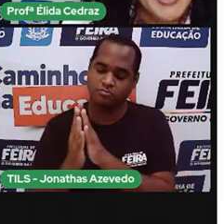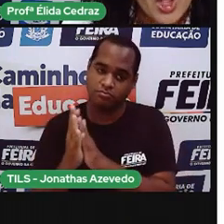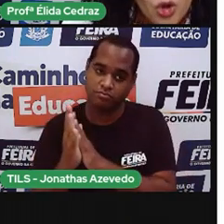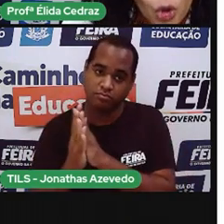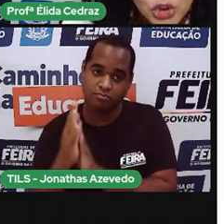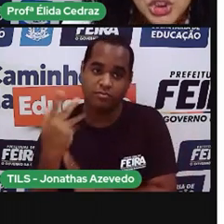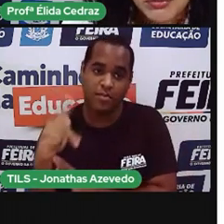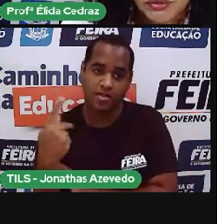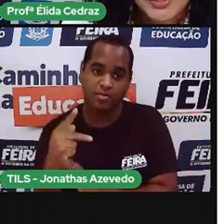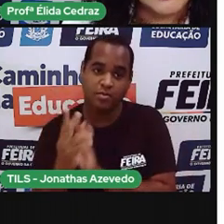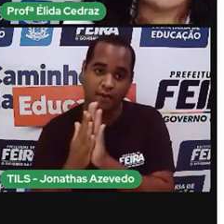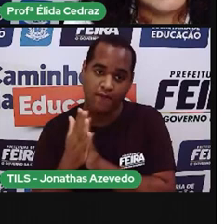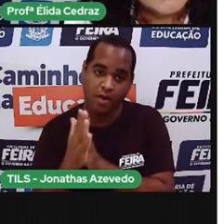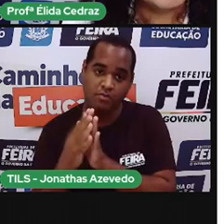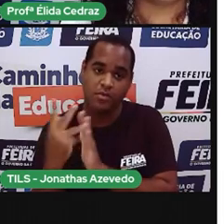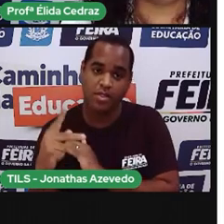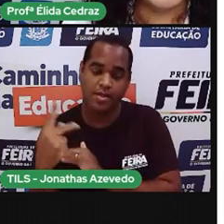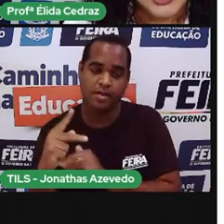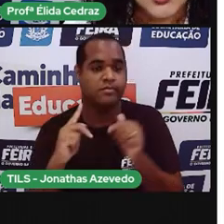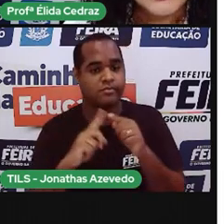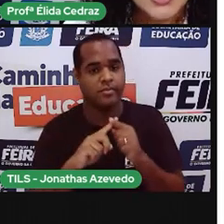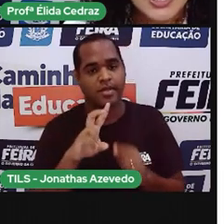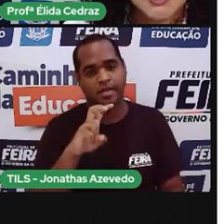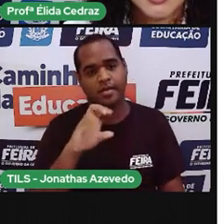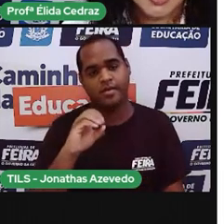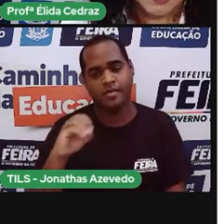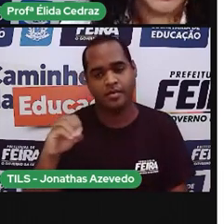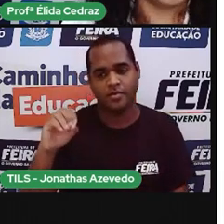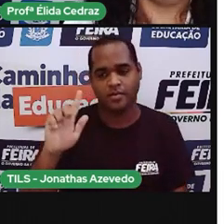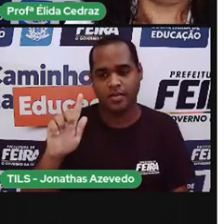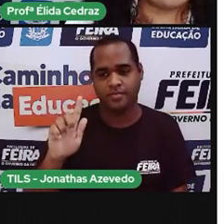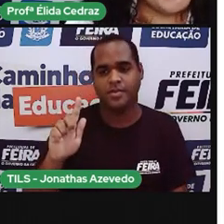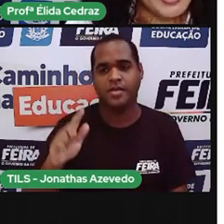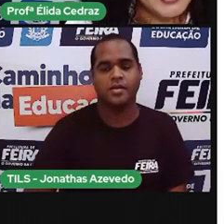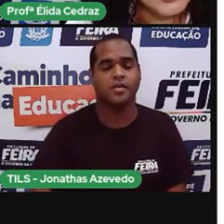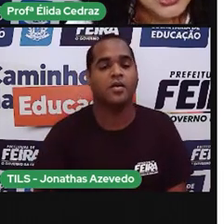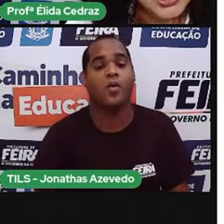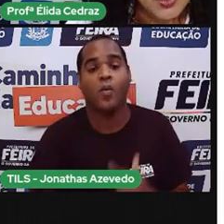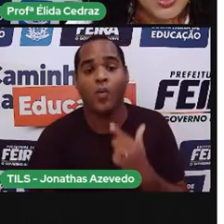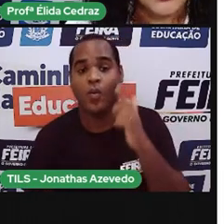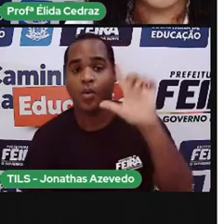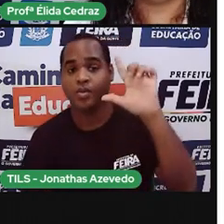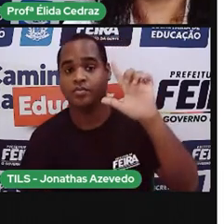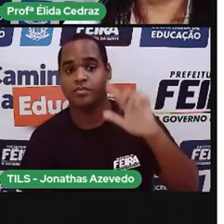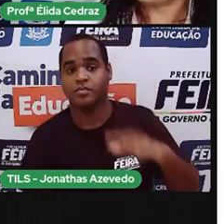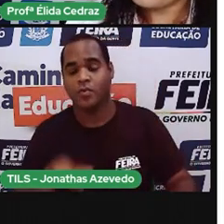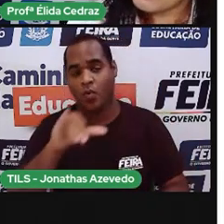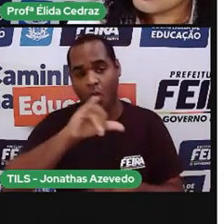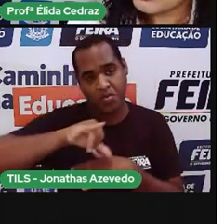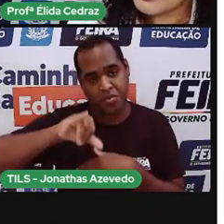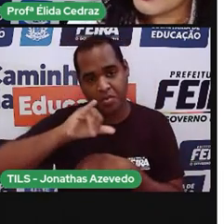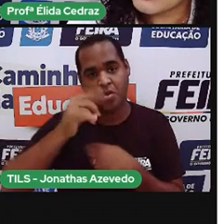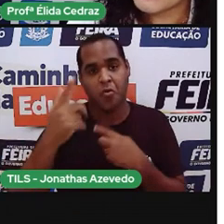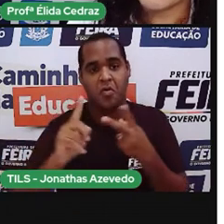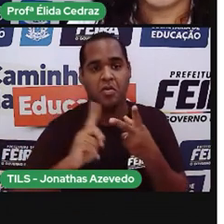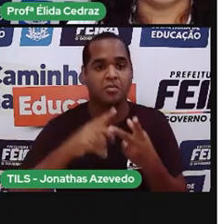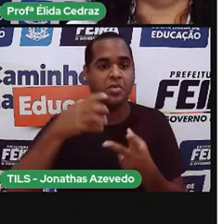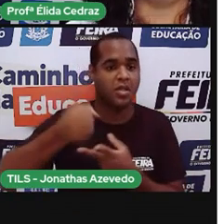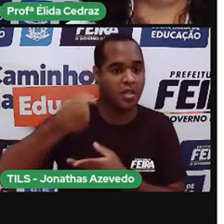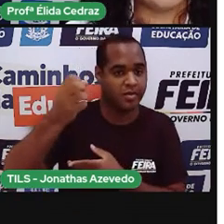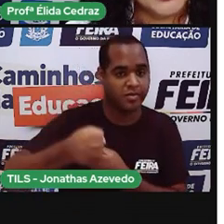um pacote de cocão tem 500 gramas. Uma lata de óleo, 1 litro de